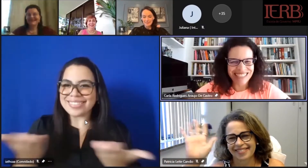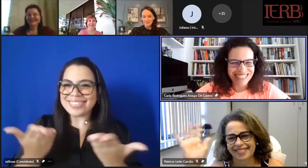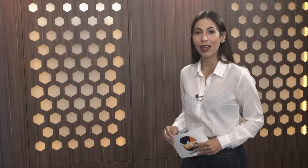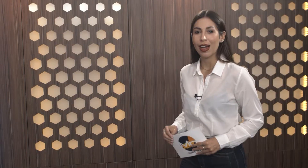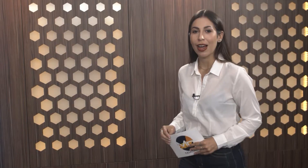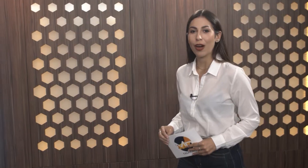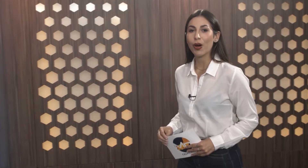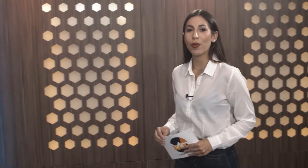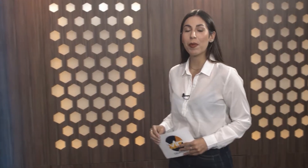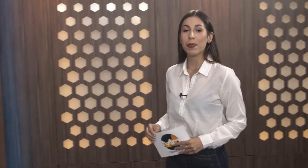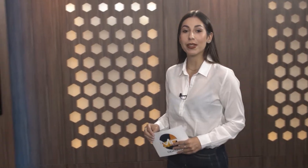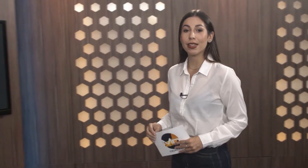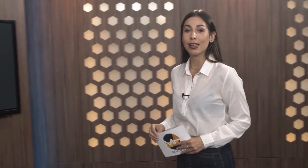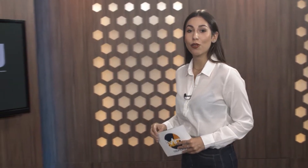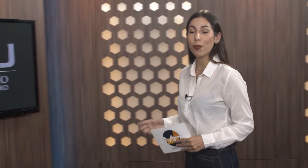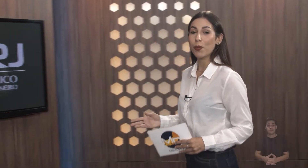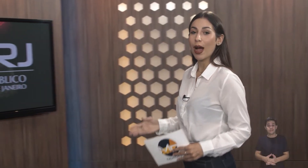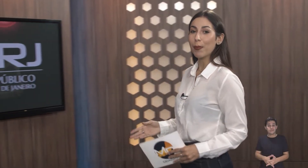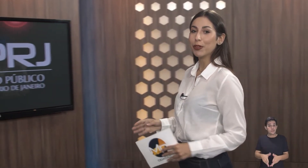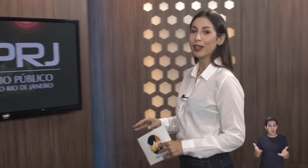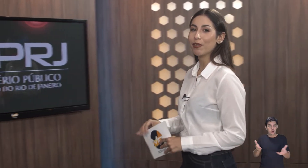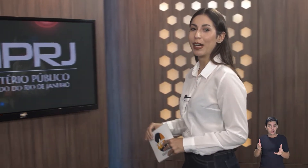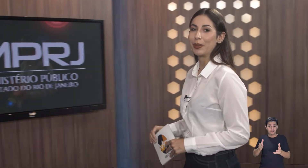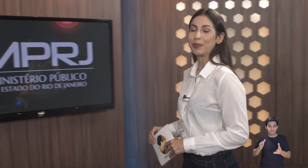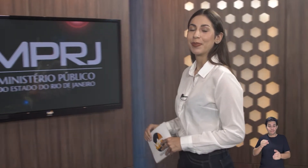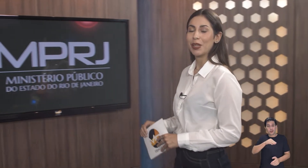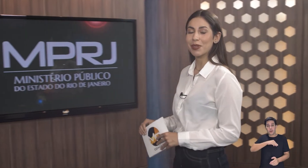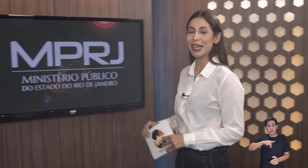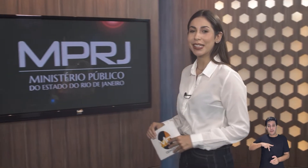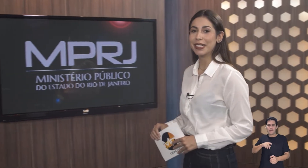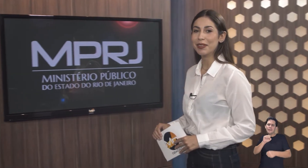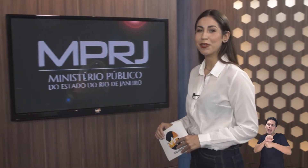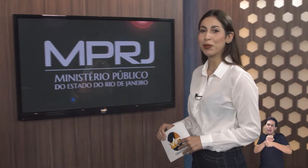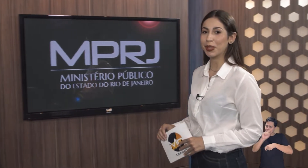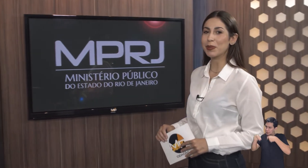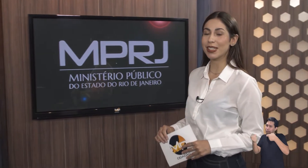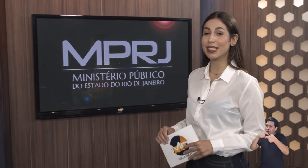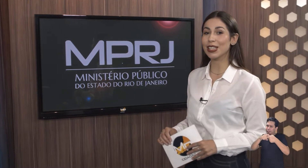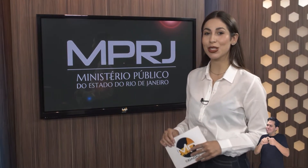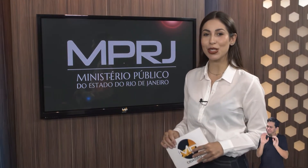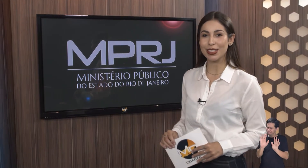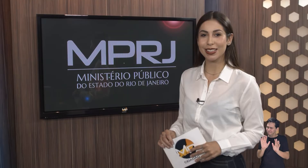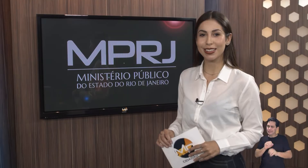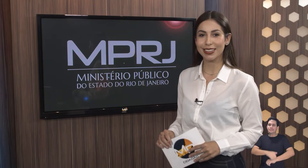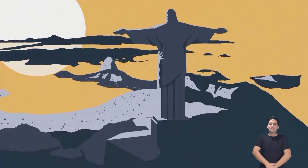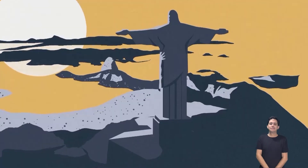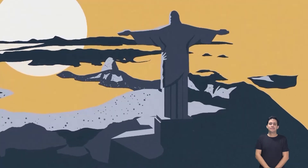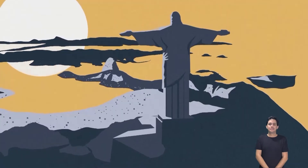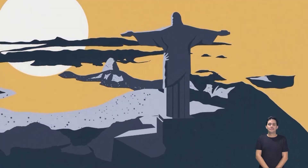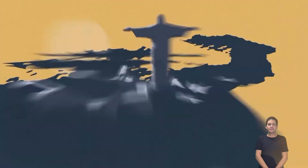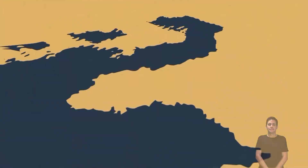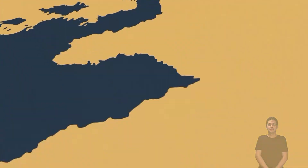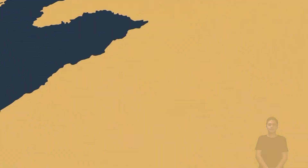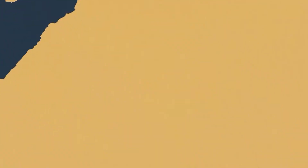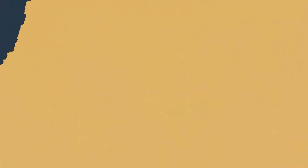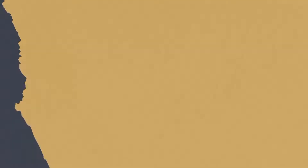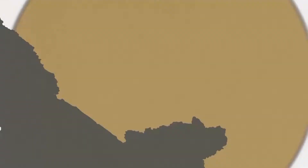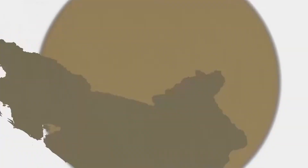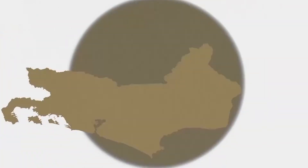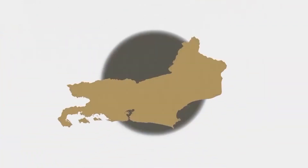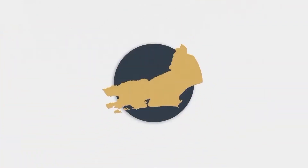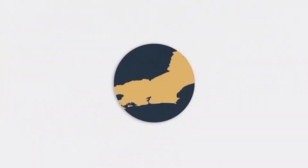Tchau, tchau. Agora o MP Cidadão vai para um rápido intervalo. Não saia daí. Voltamos em instantes.